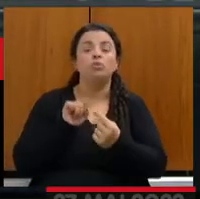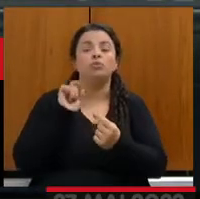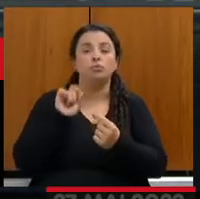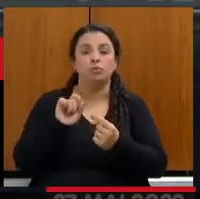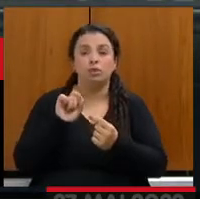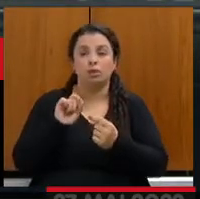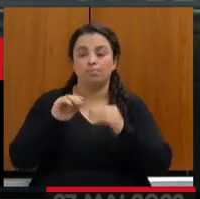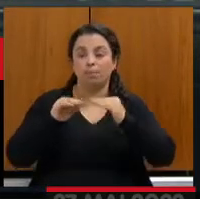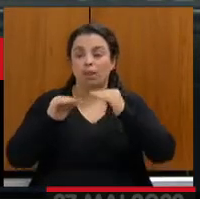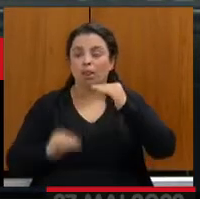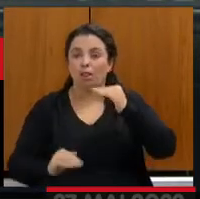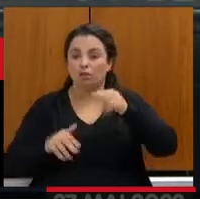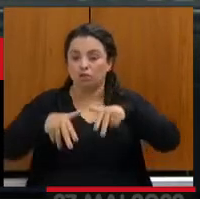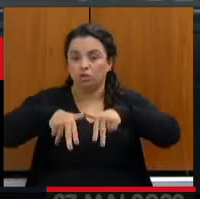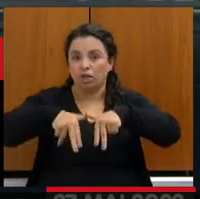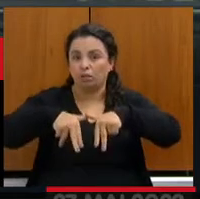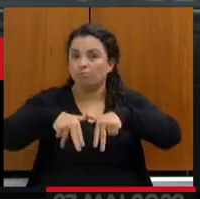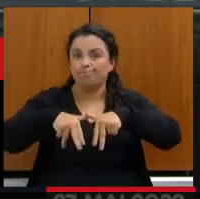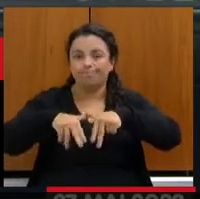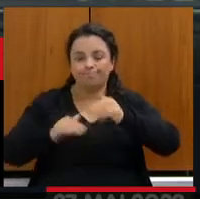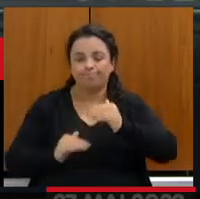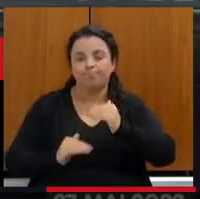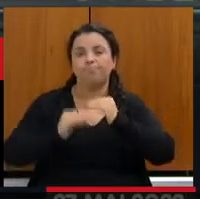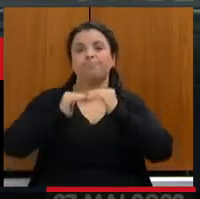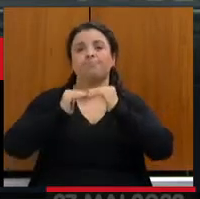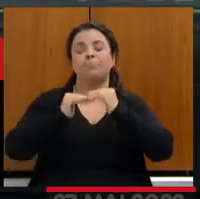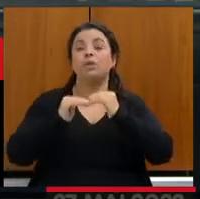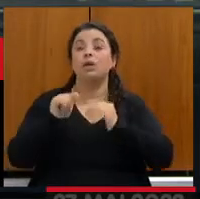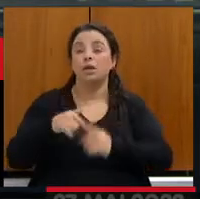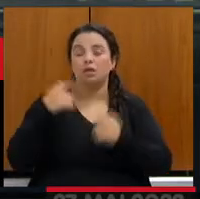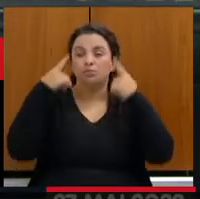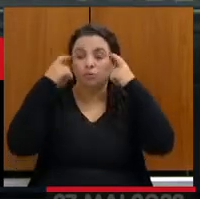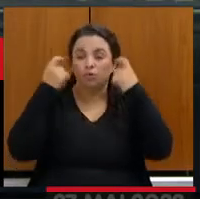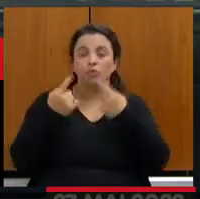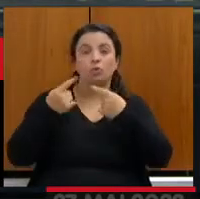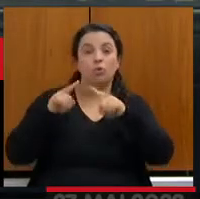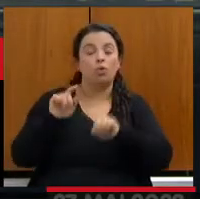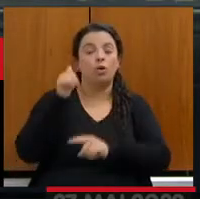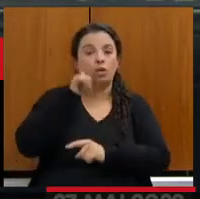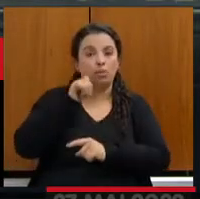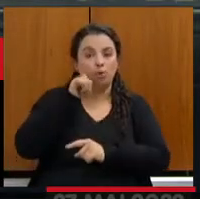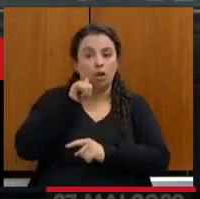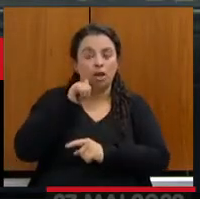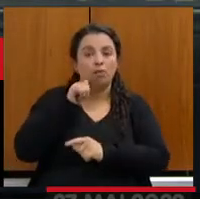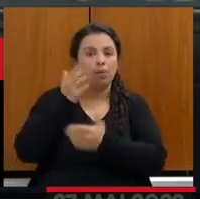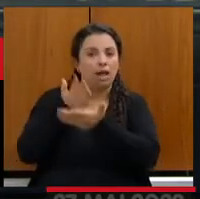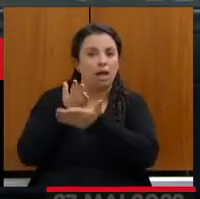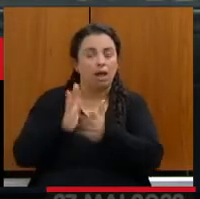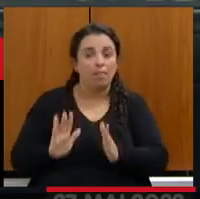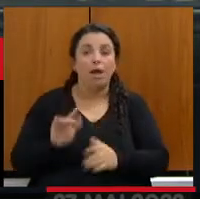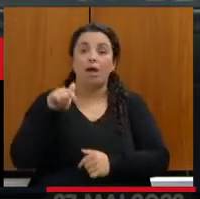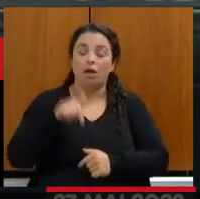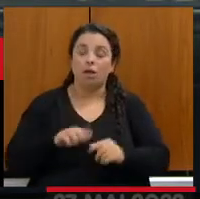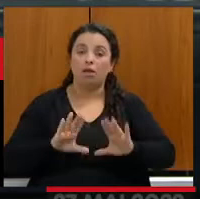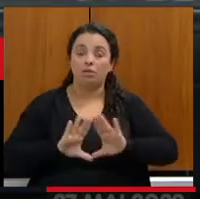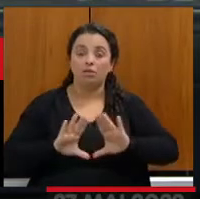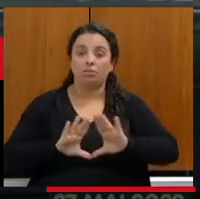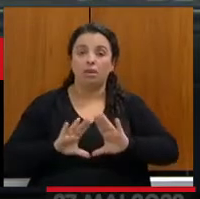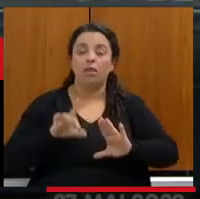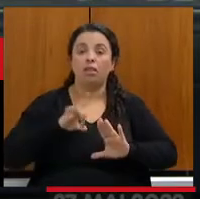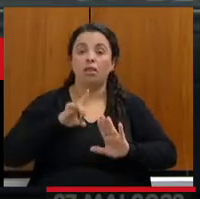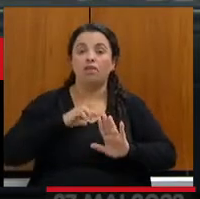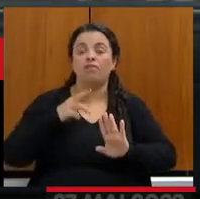gênero e de violências praticadas contra as mulheres essa casa criou por meio da resolução